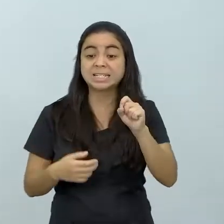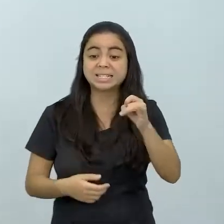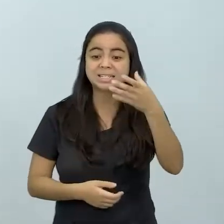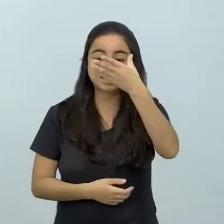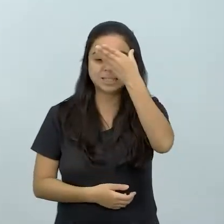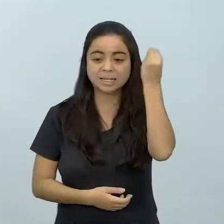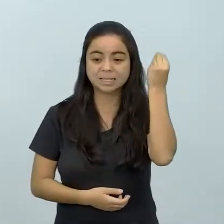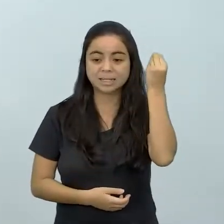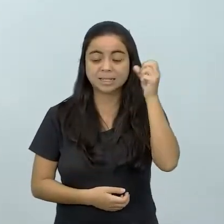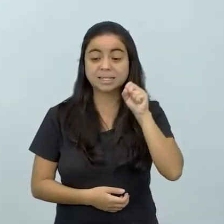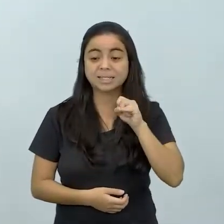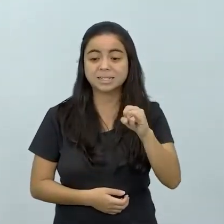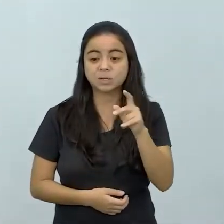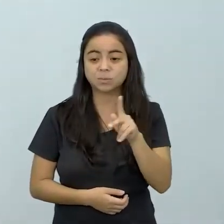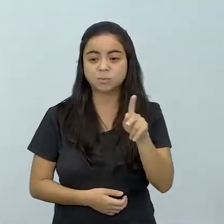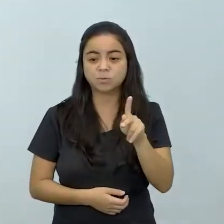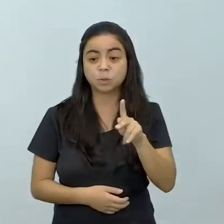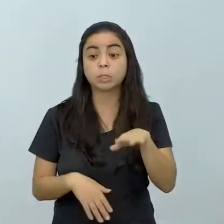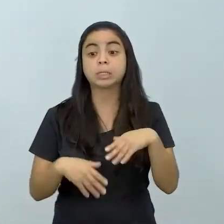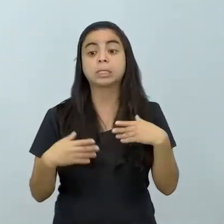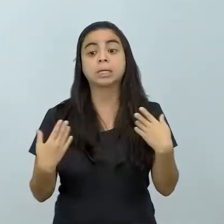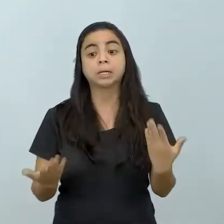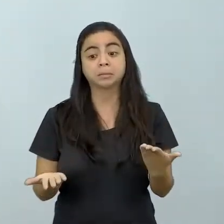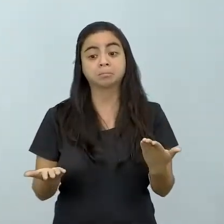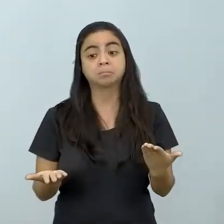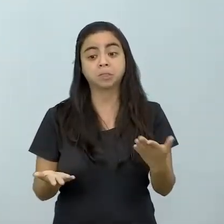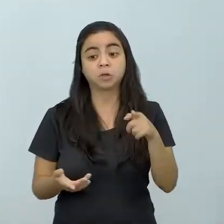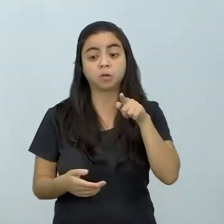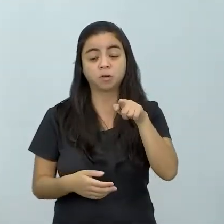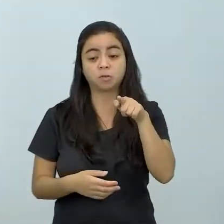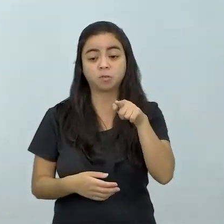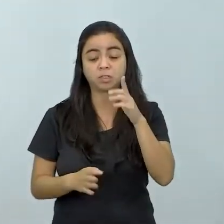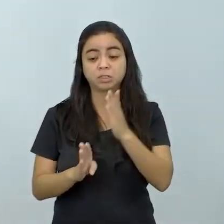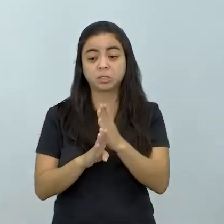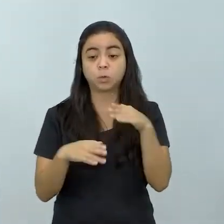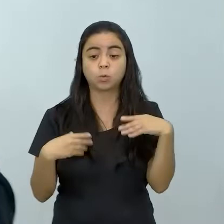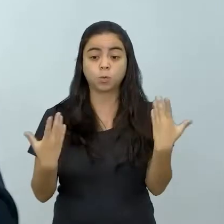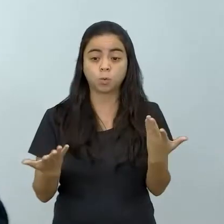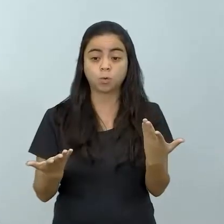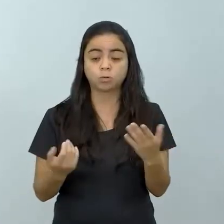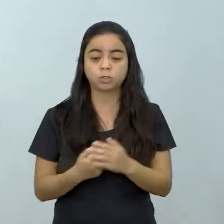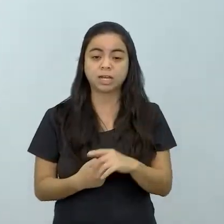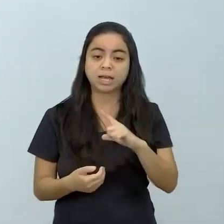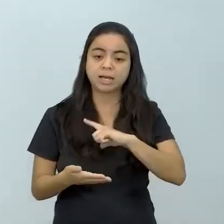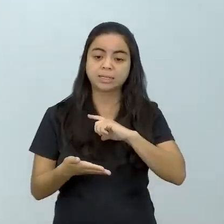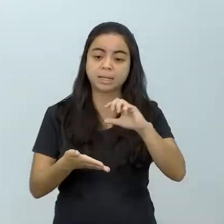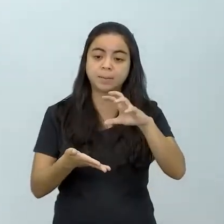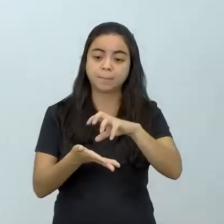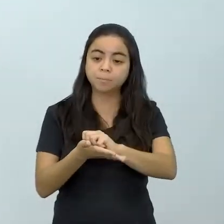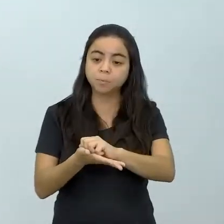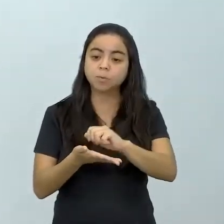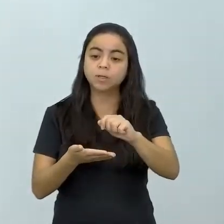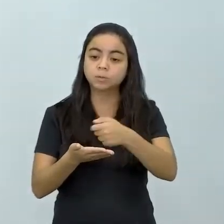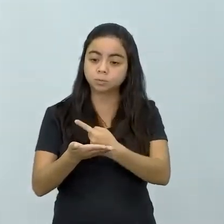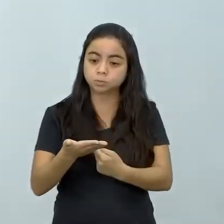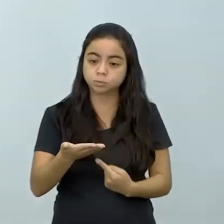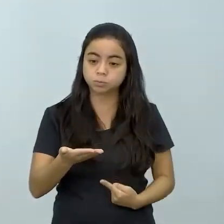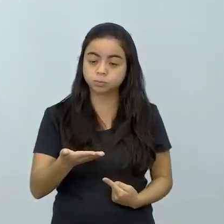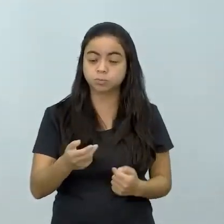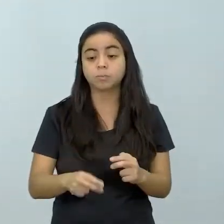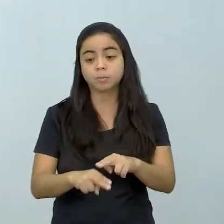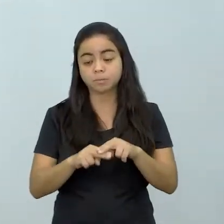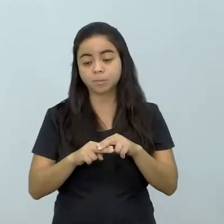se eu pergunto se o seu professor perguntar de um dia é que você tirou essa simulação você tem ali registrado e tudo mais é para isso que serve diário de bordo